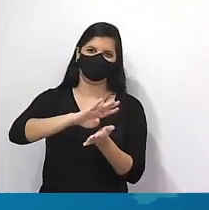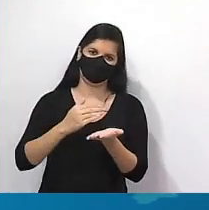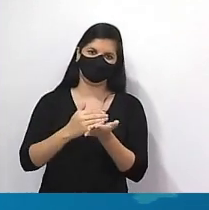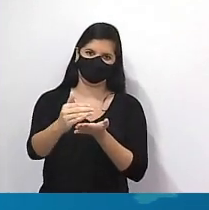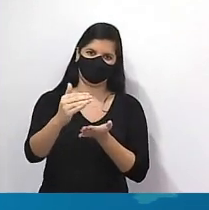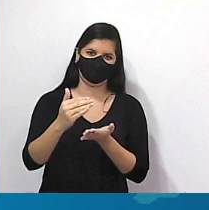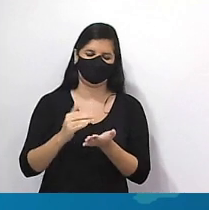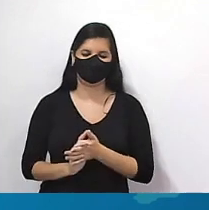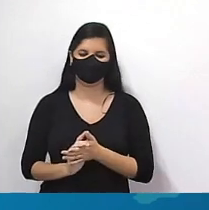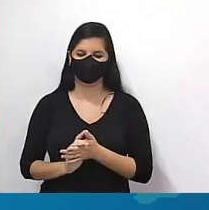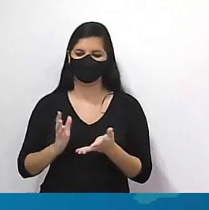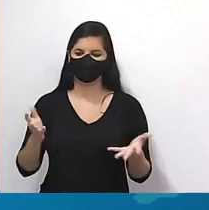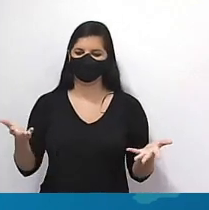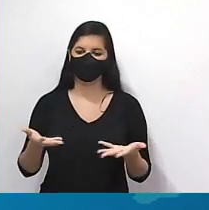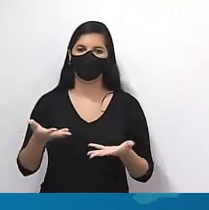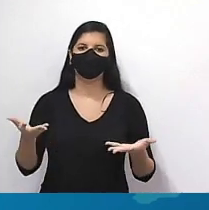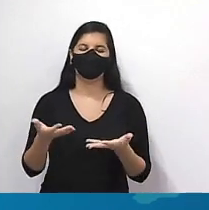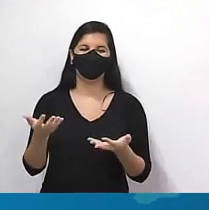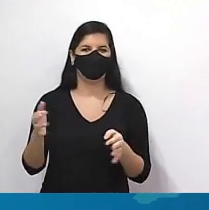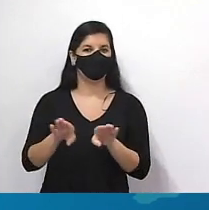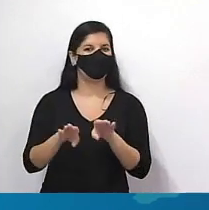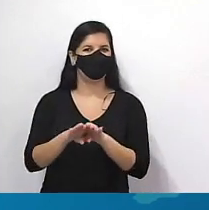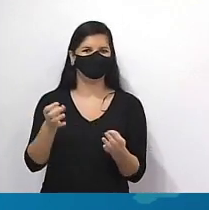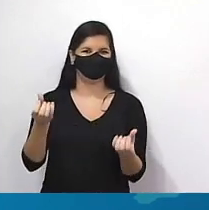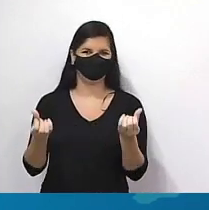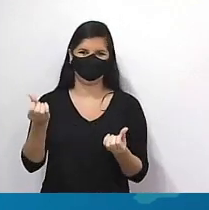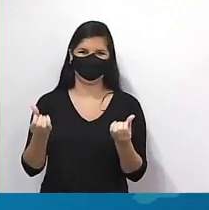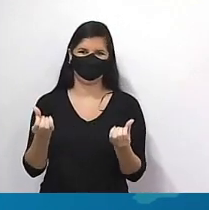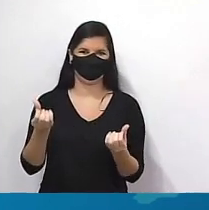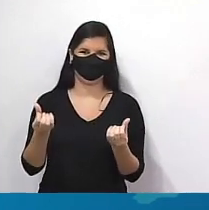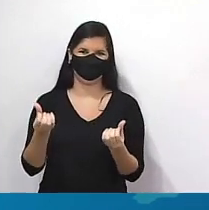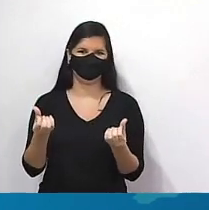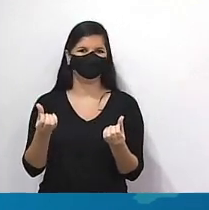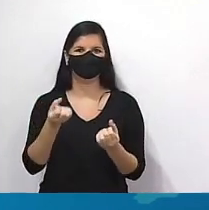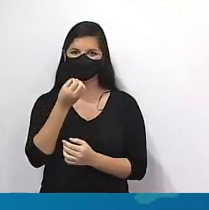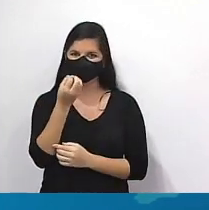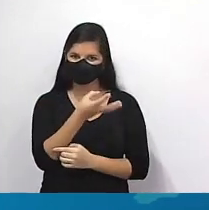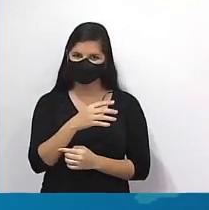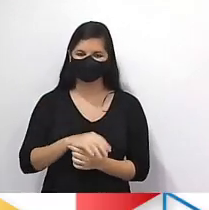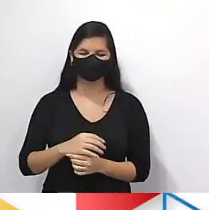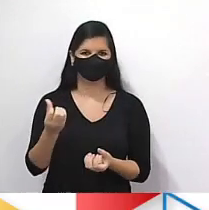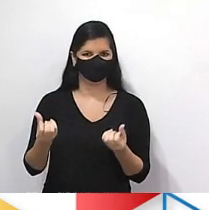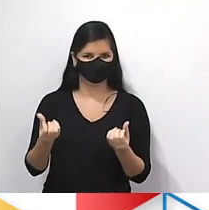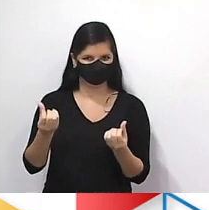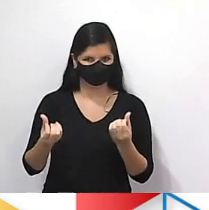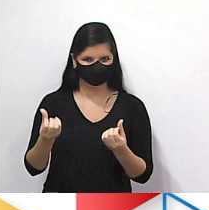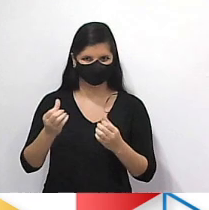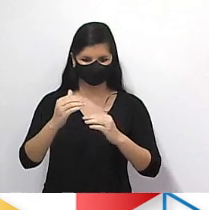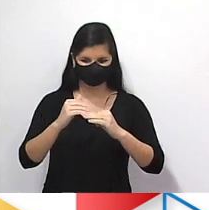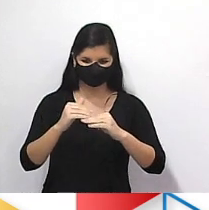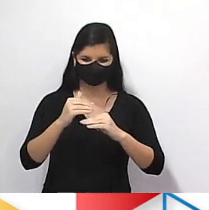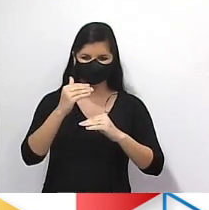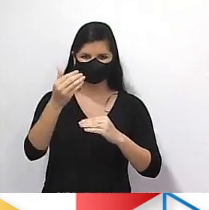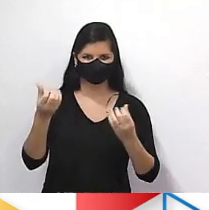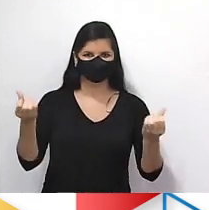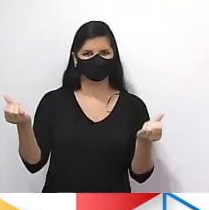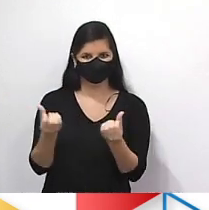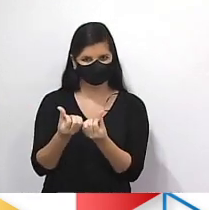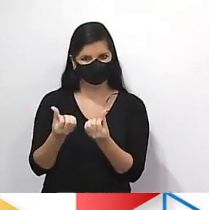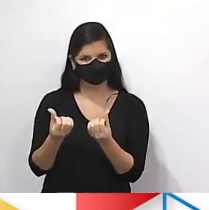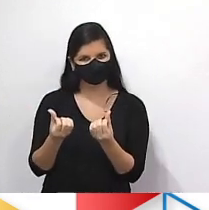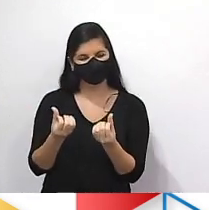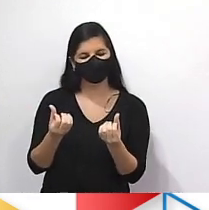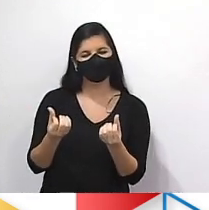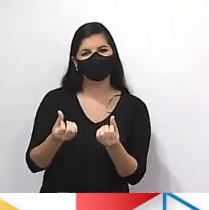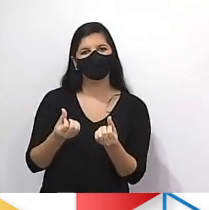E agora os denominadores ficaram com o mesmo valor. Olha aí, ó, 6 embaixo e 6 embaixo na outra